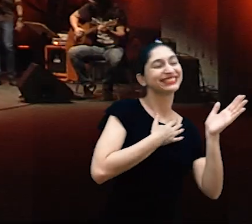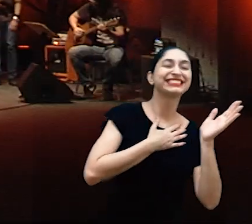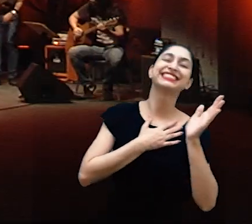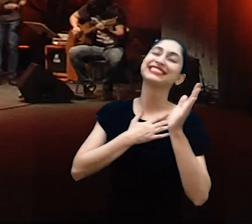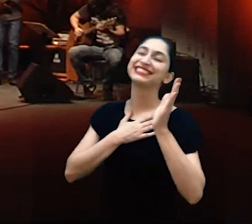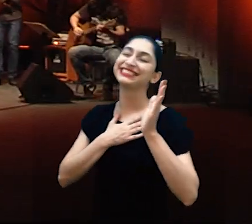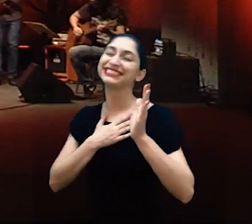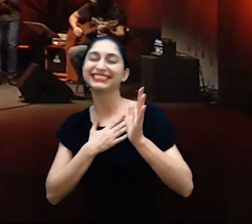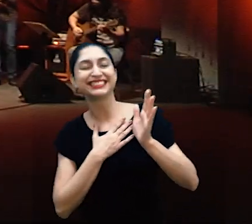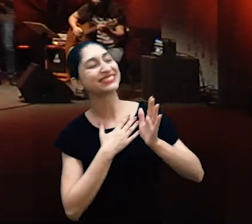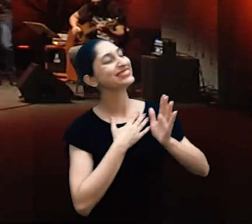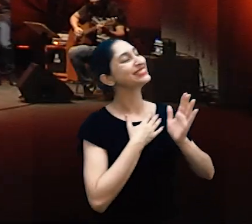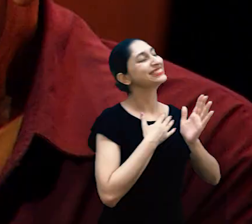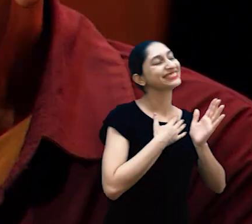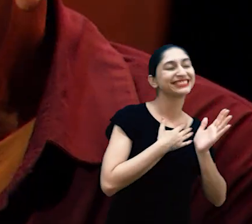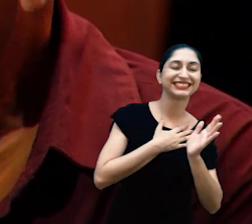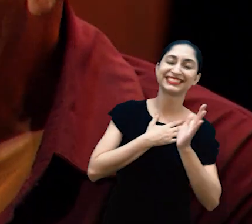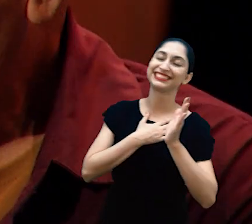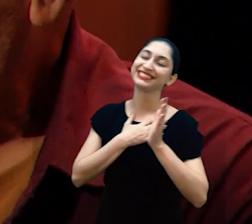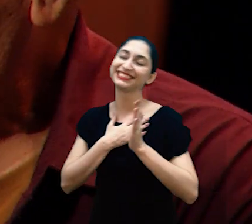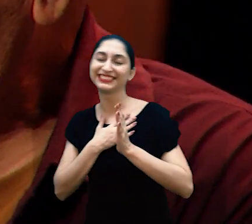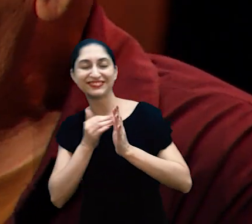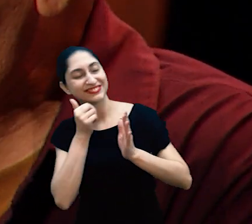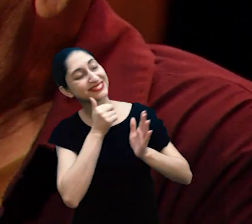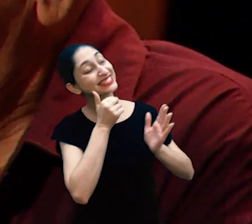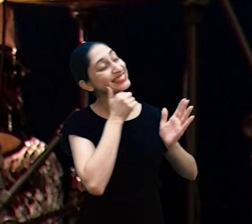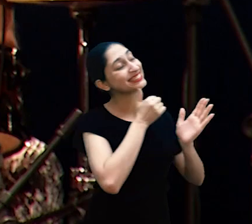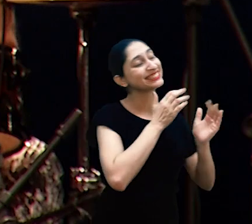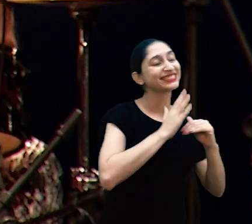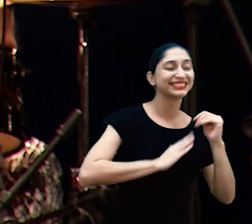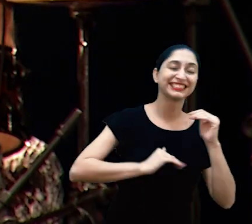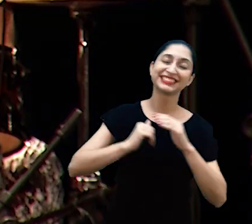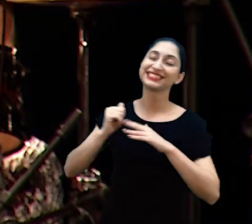Bailar com a minha bailarina,